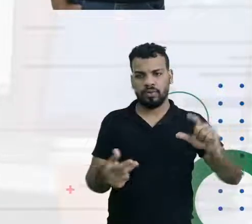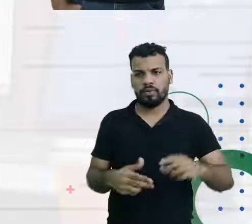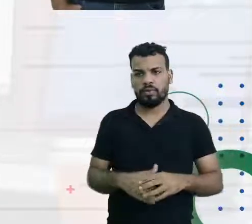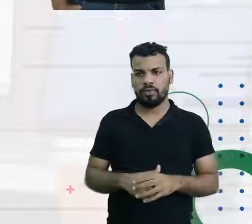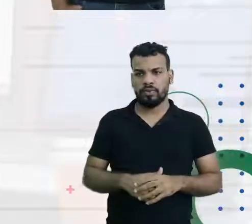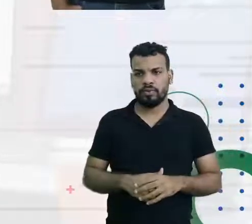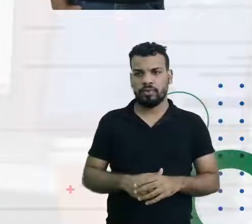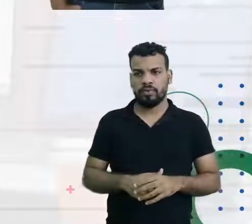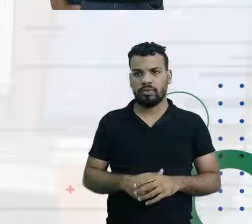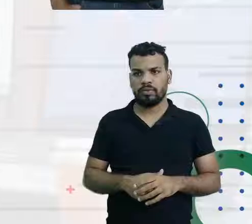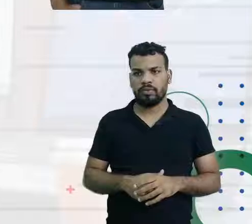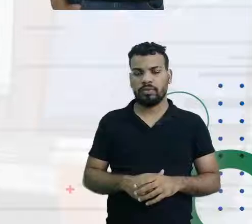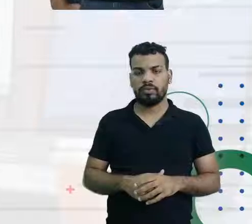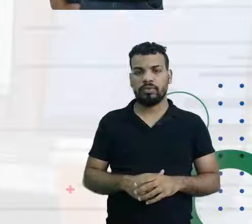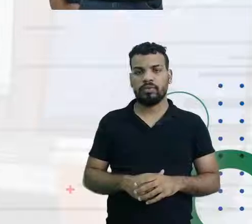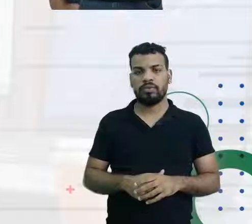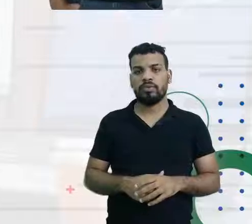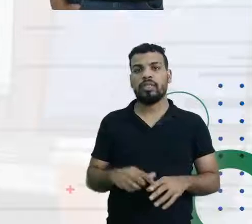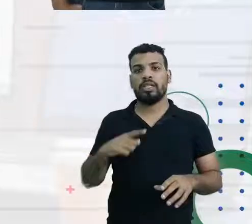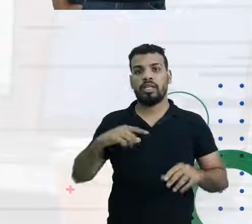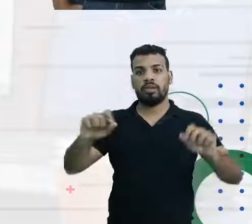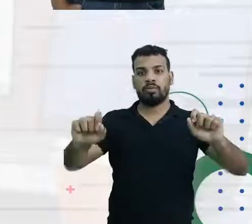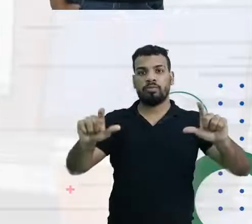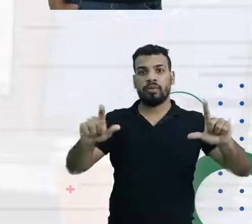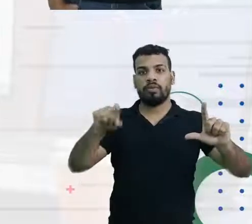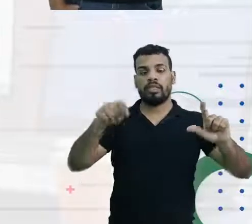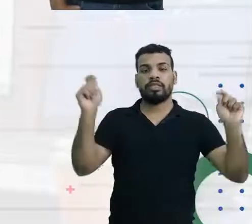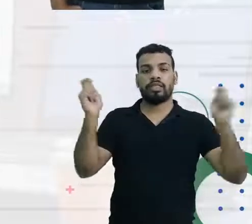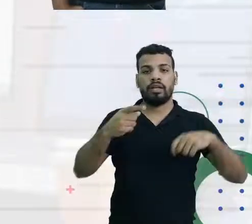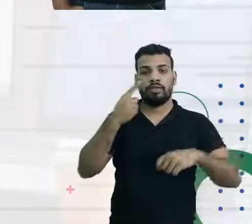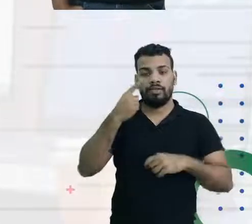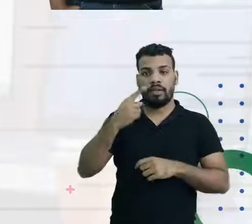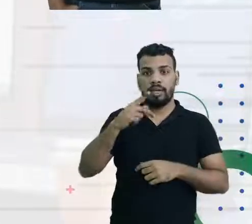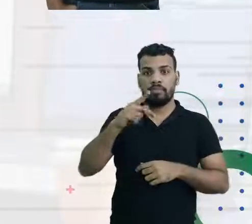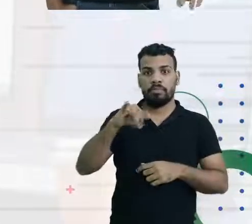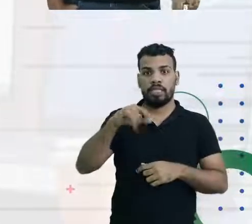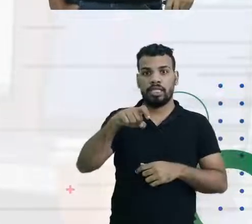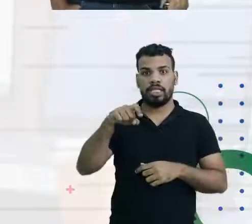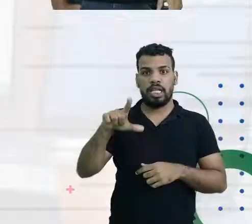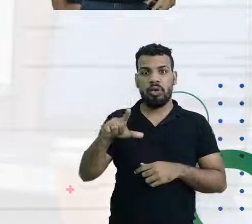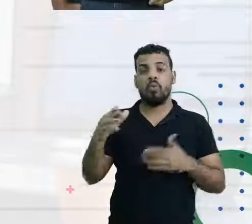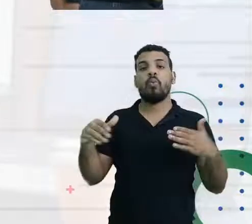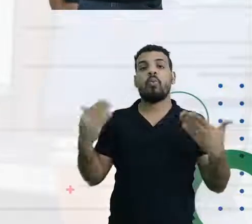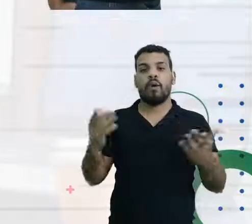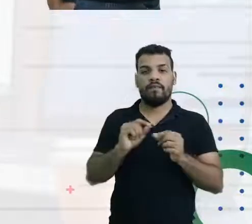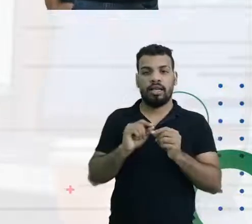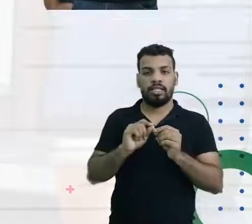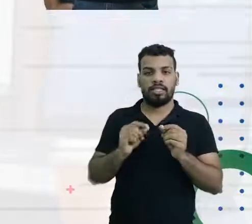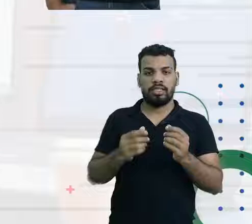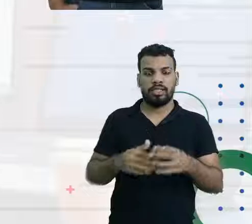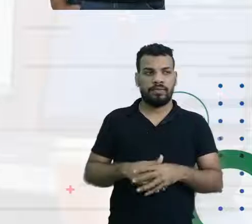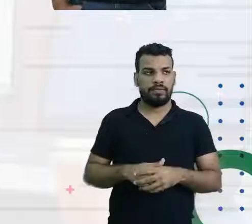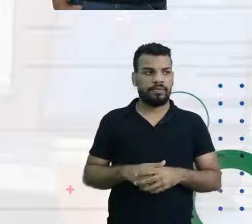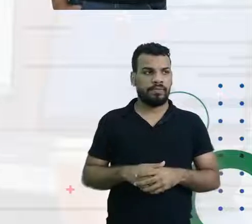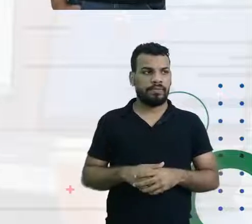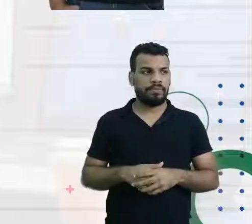como Photoshop, por exemplo, você tem que ampliar o zoom para você ver os pixels do desenho que você está fazendo, né?